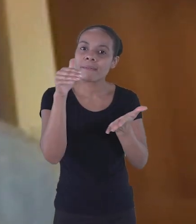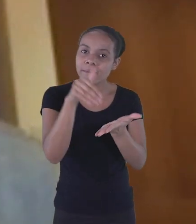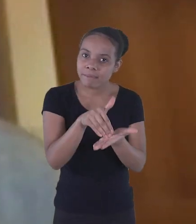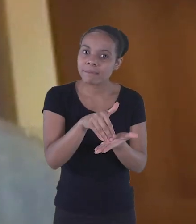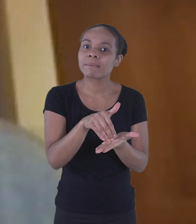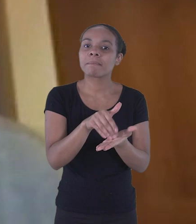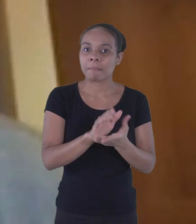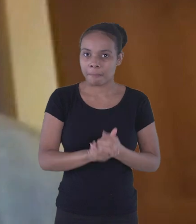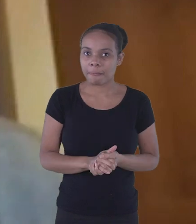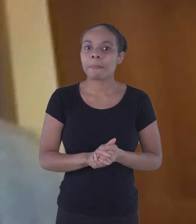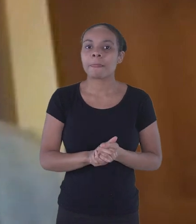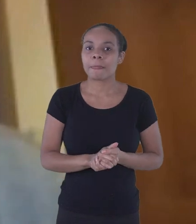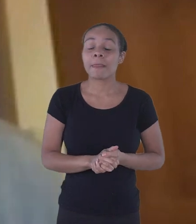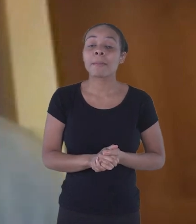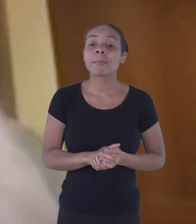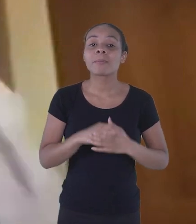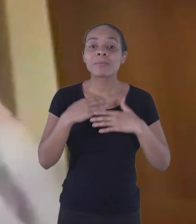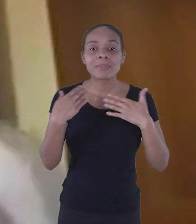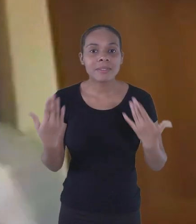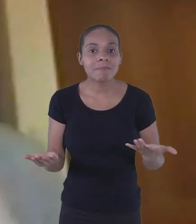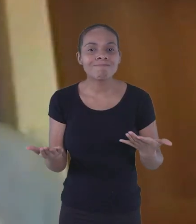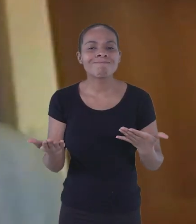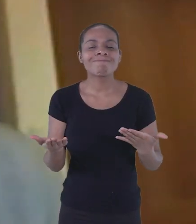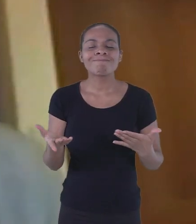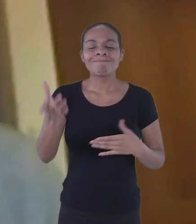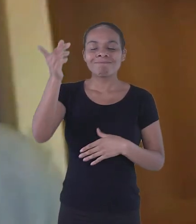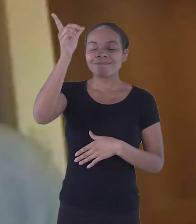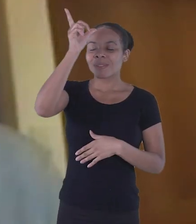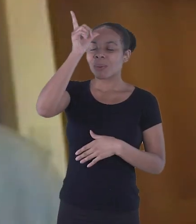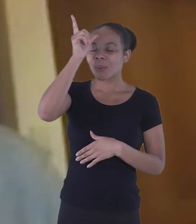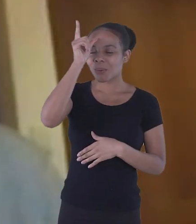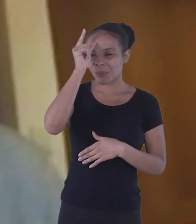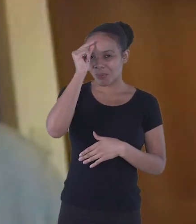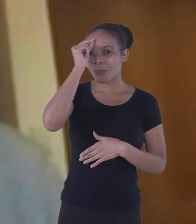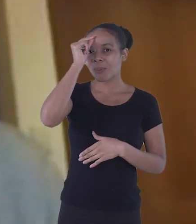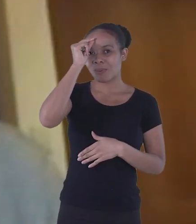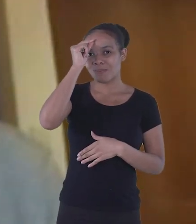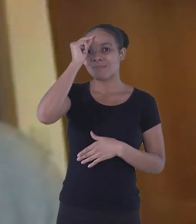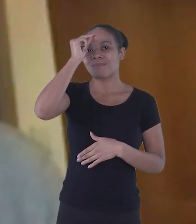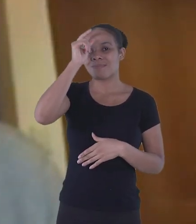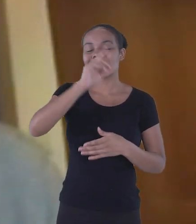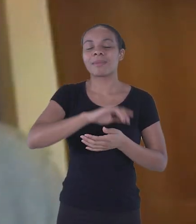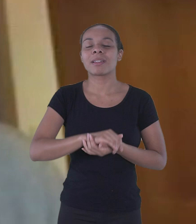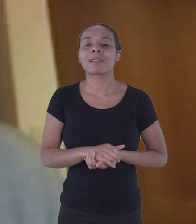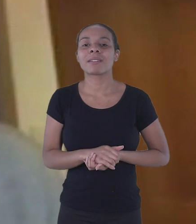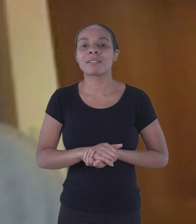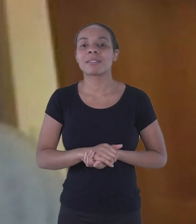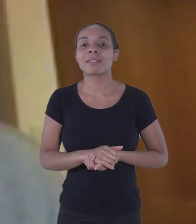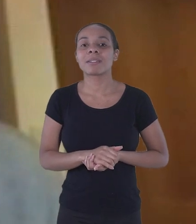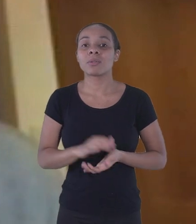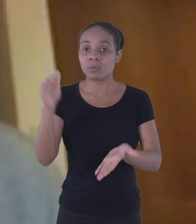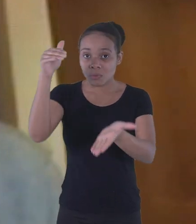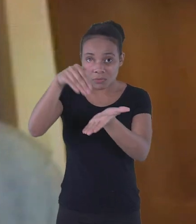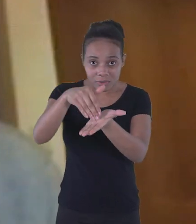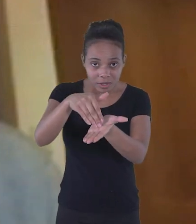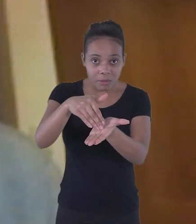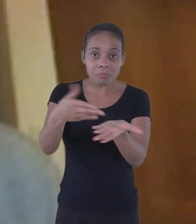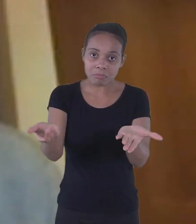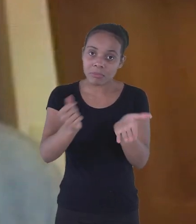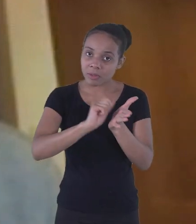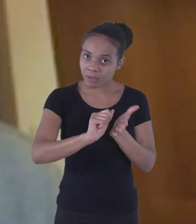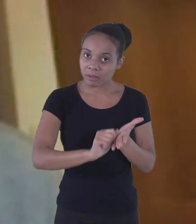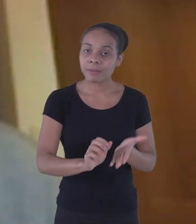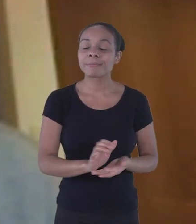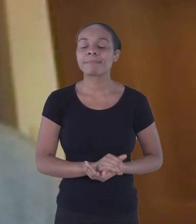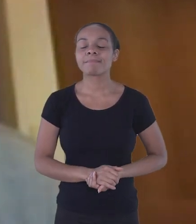Mas eu me senti muito aliviado no final e eu preciso